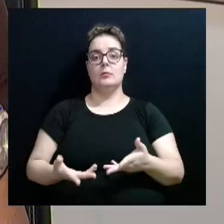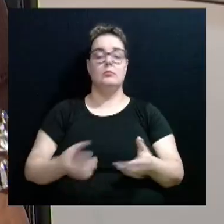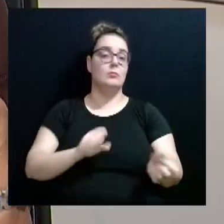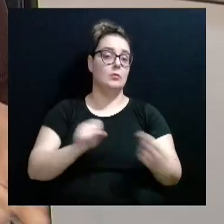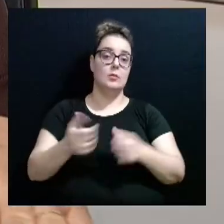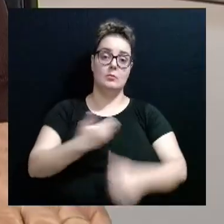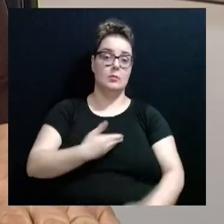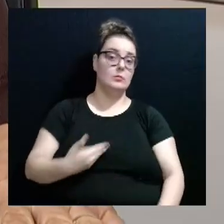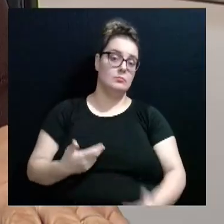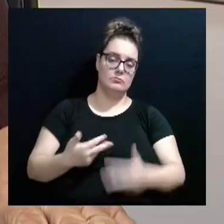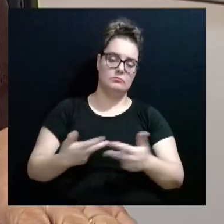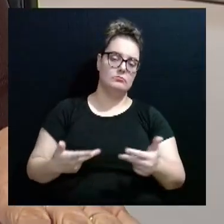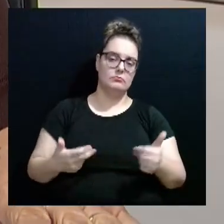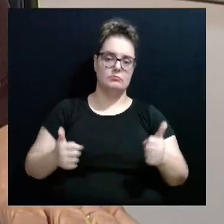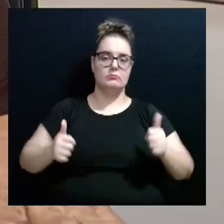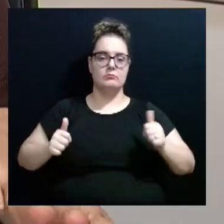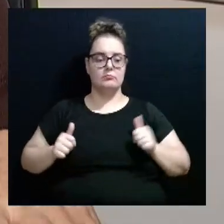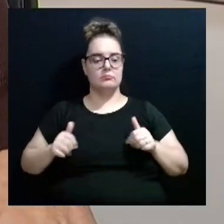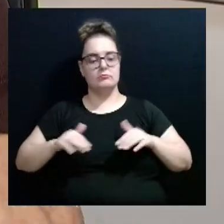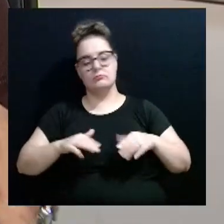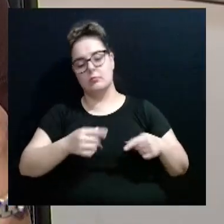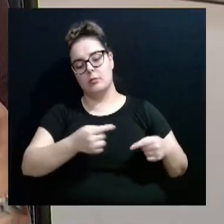no nível do debate